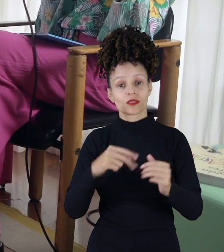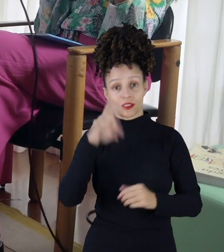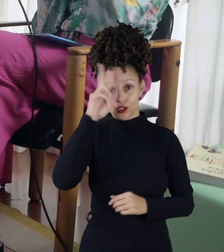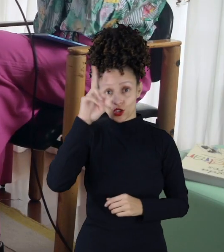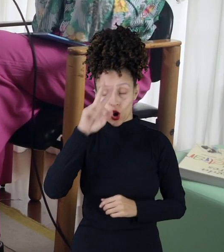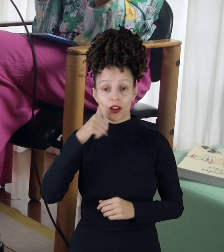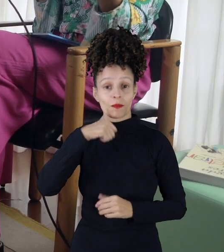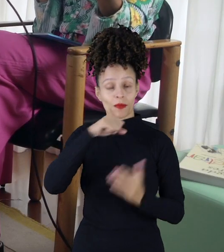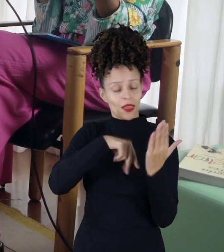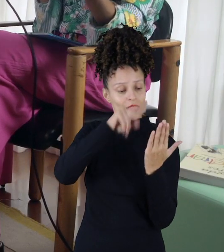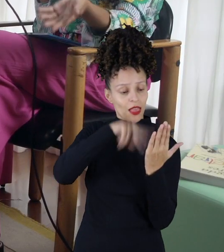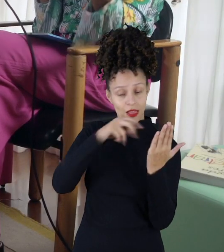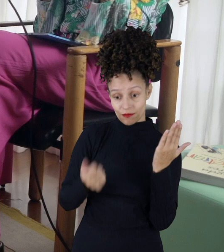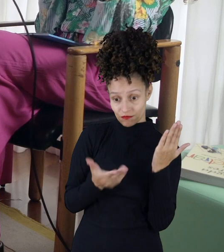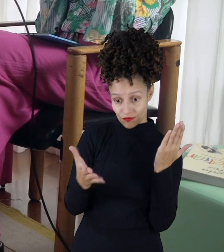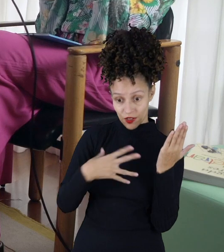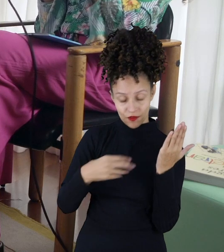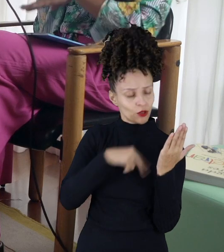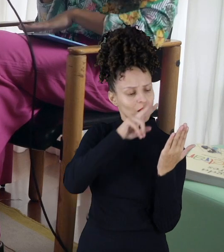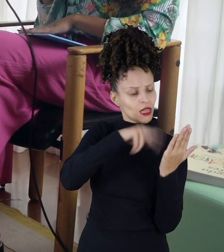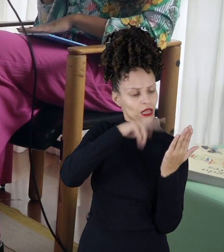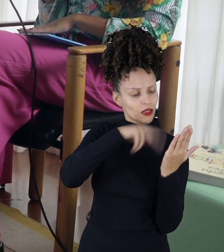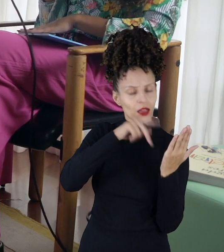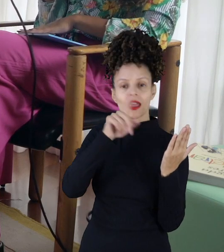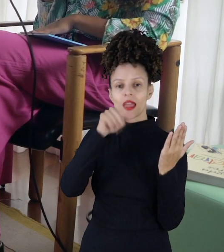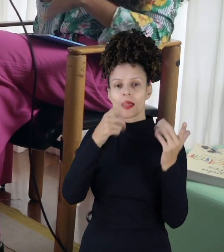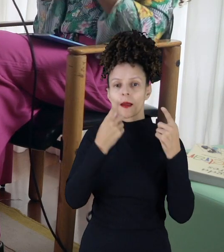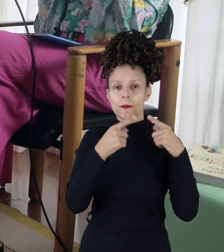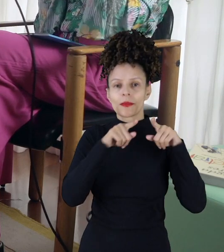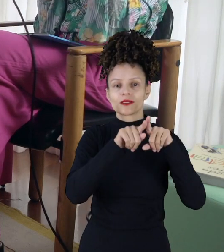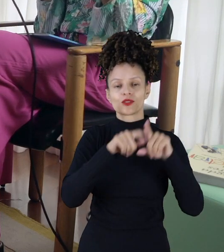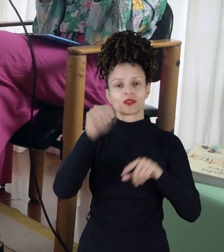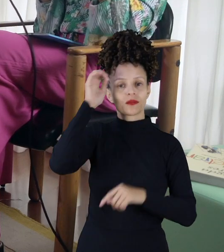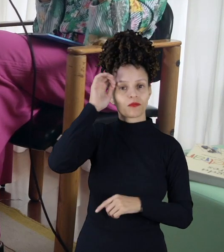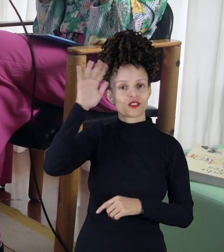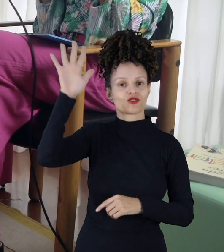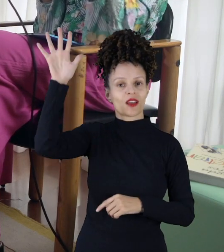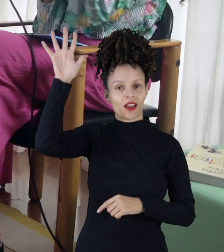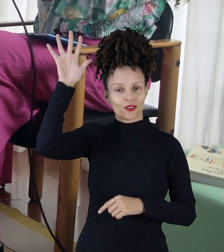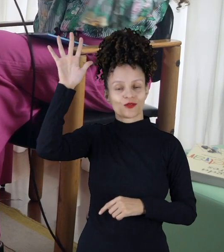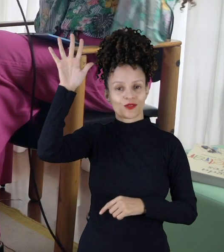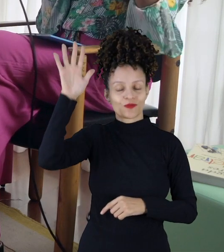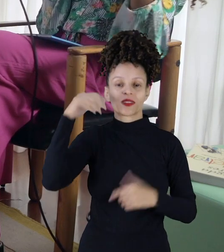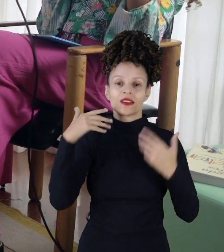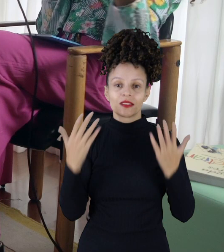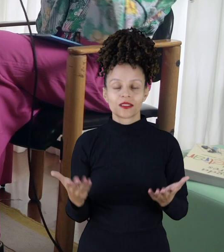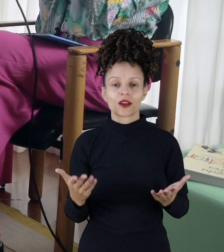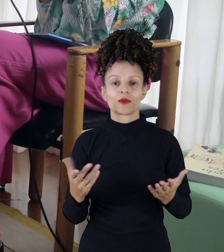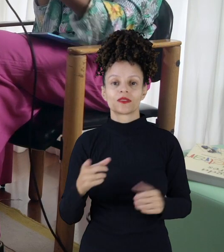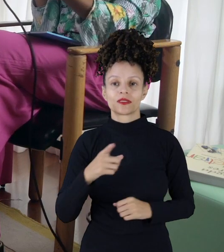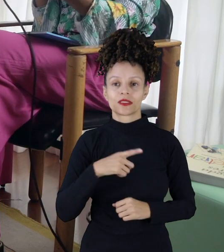que todas as histórias que ela lê para o seu filho são parceiros, né, imaginários enquanto